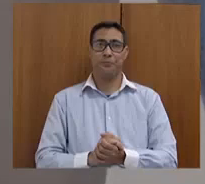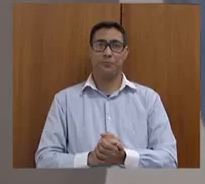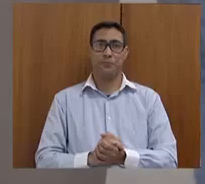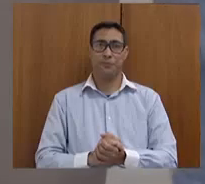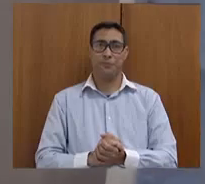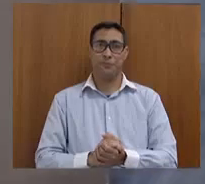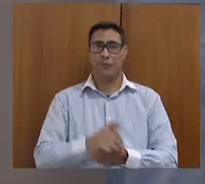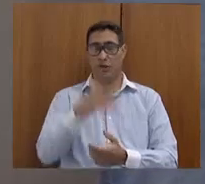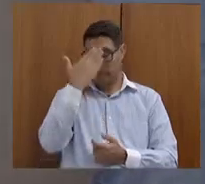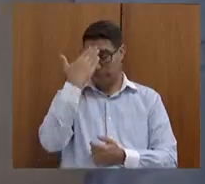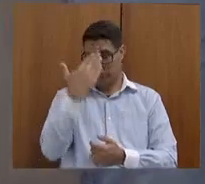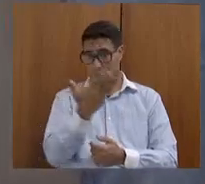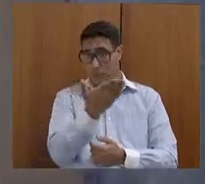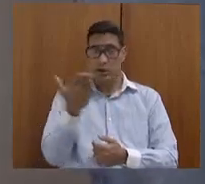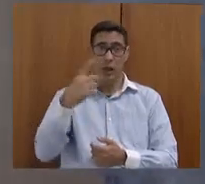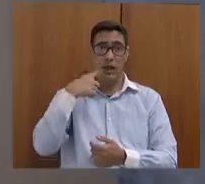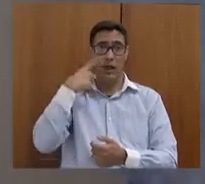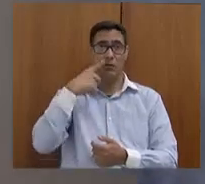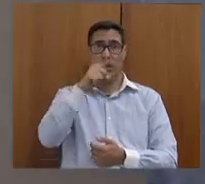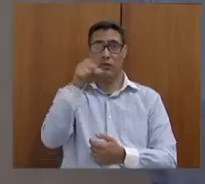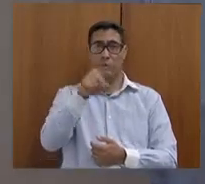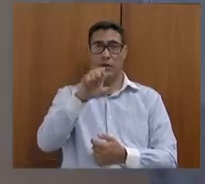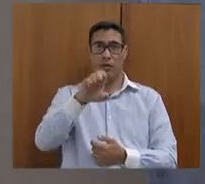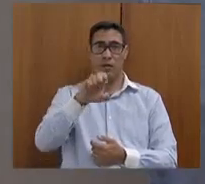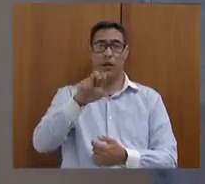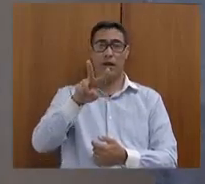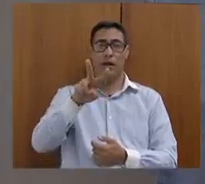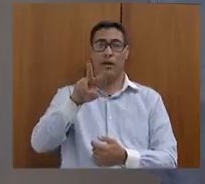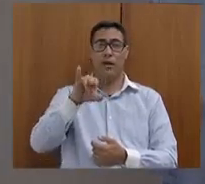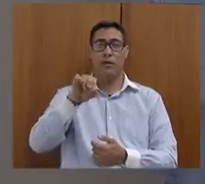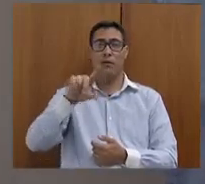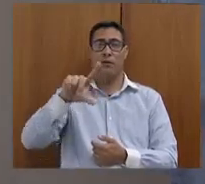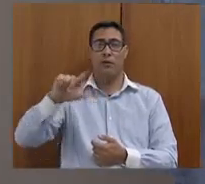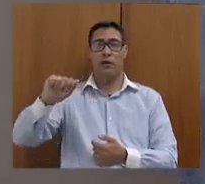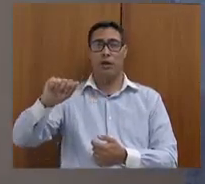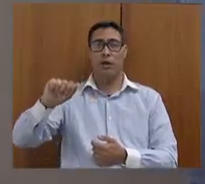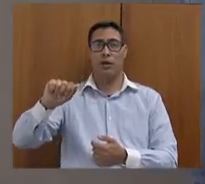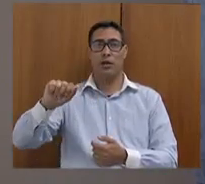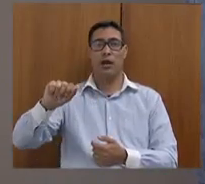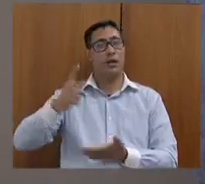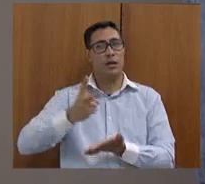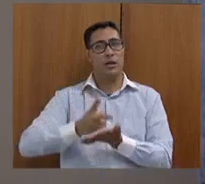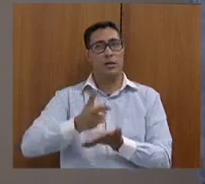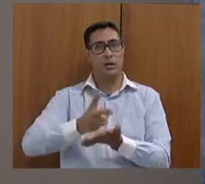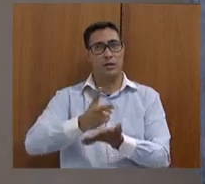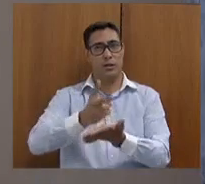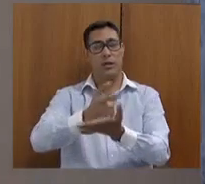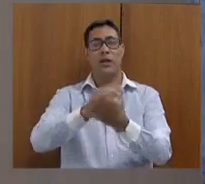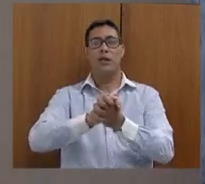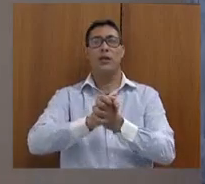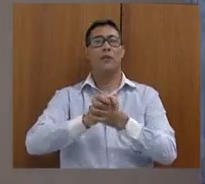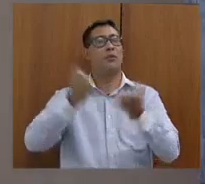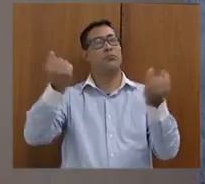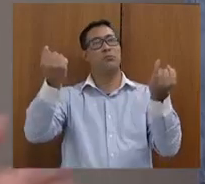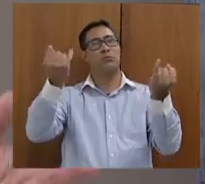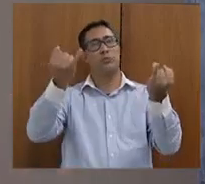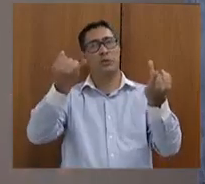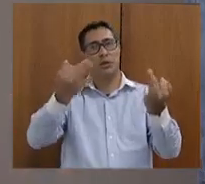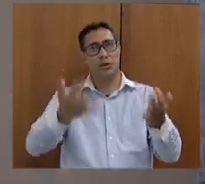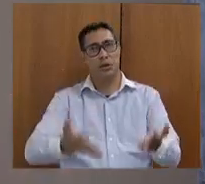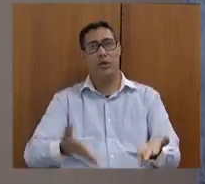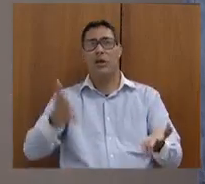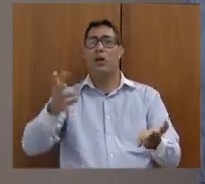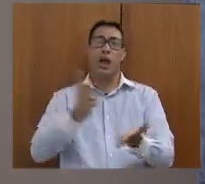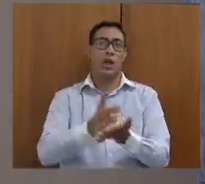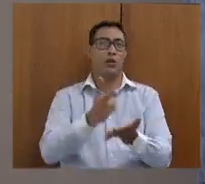Muito obrigado pelas palavras sempre muito Cortez realizando um excelente trabalho assim como sua mãe também